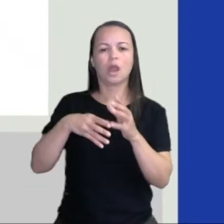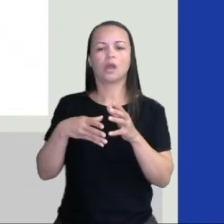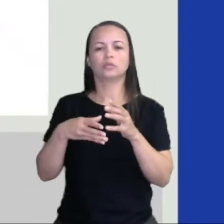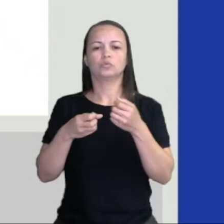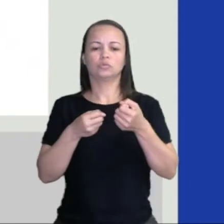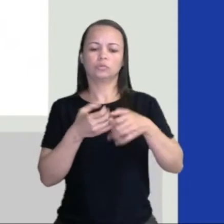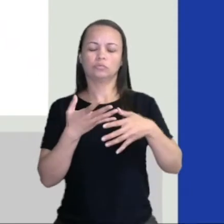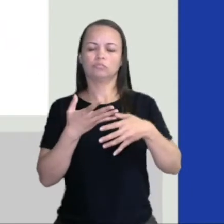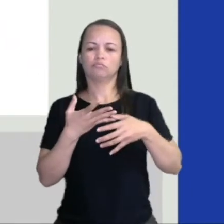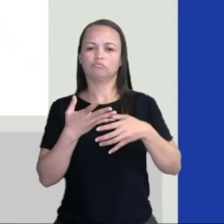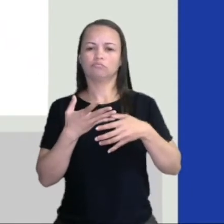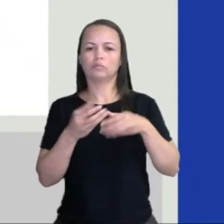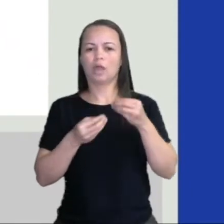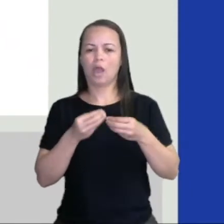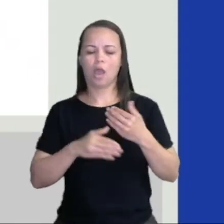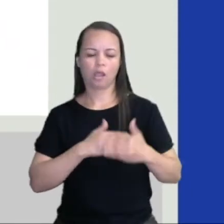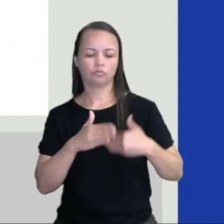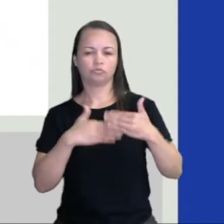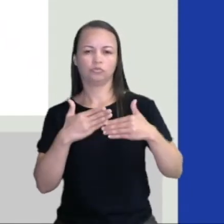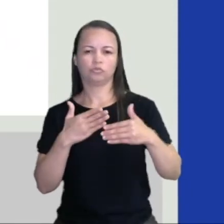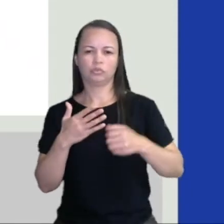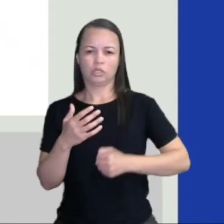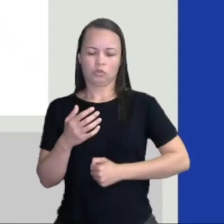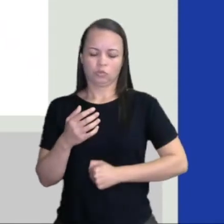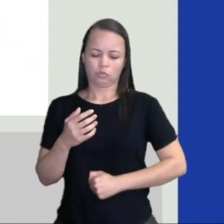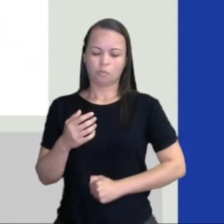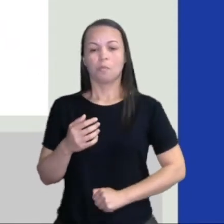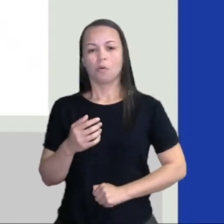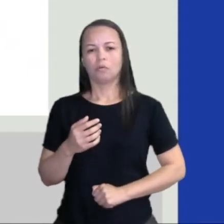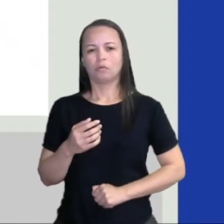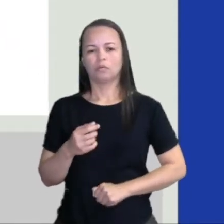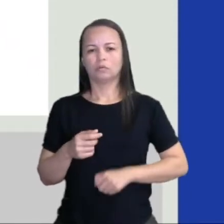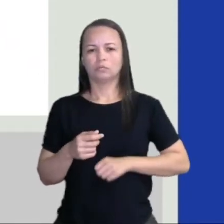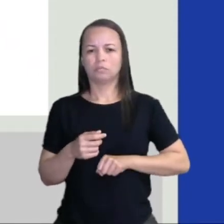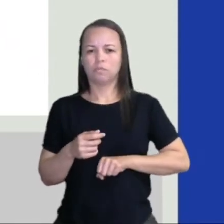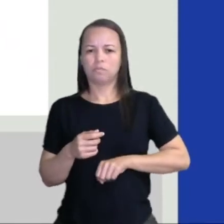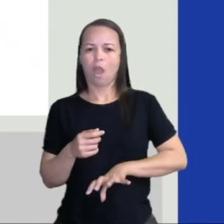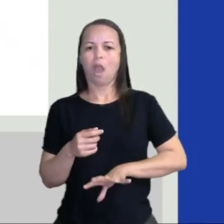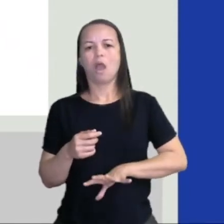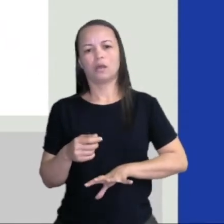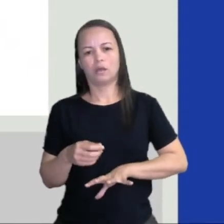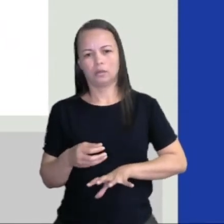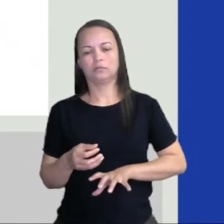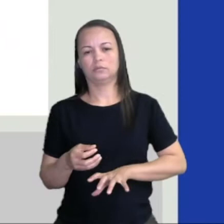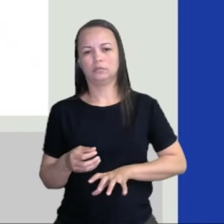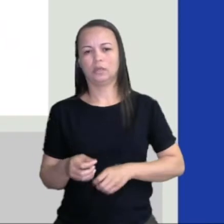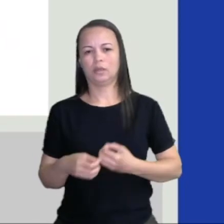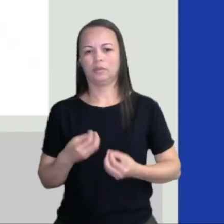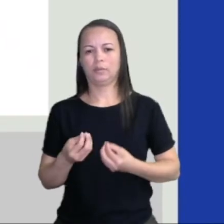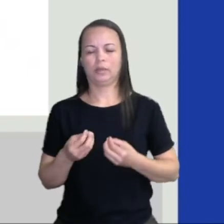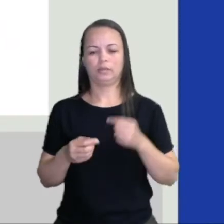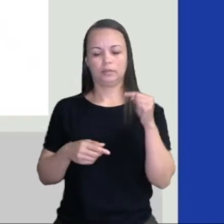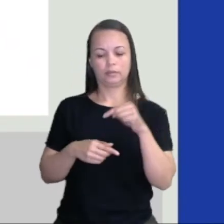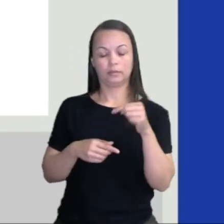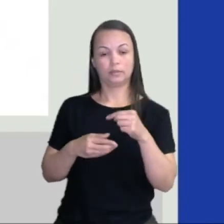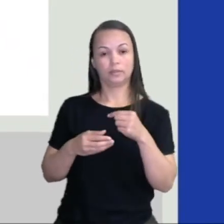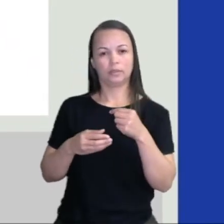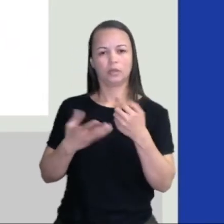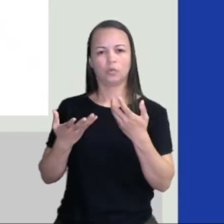dos esfíncter, a expulsão desse bolo alimentar, que vai ser importante para que justamente esse